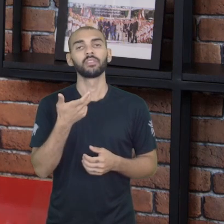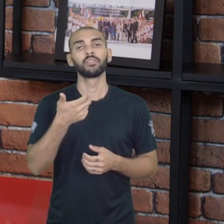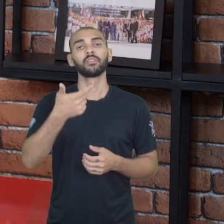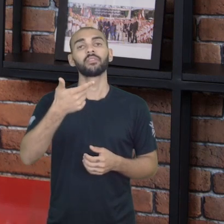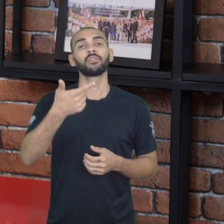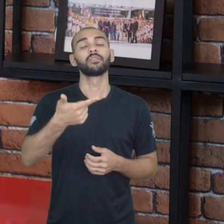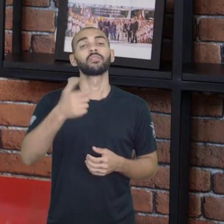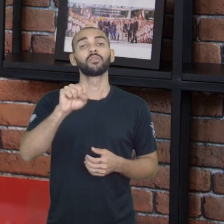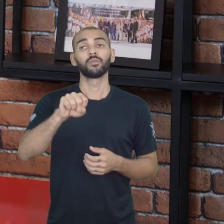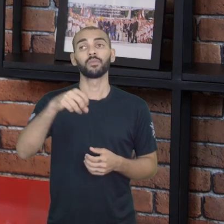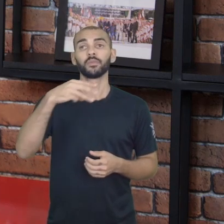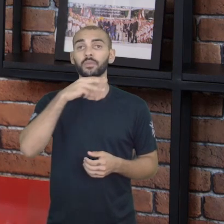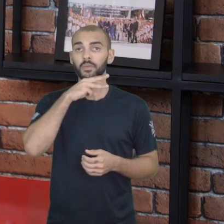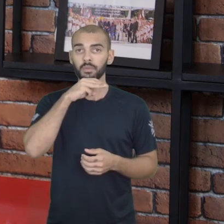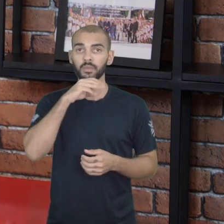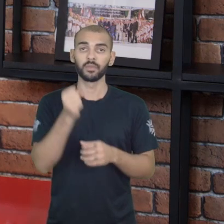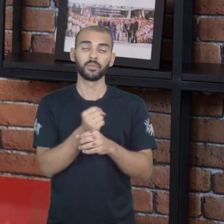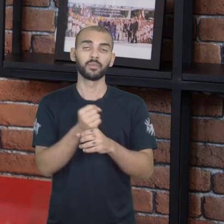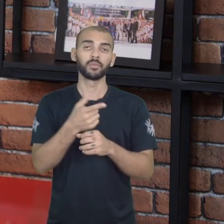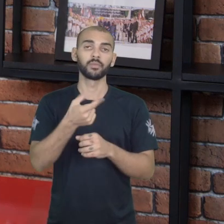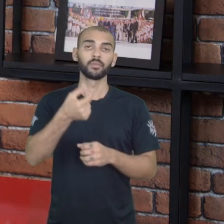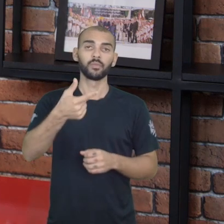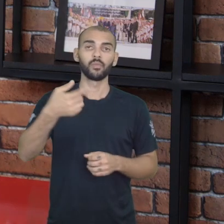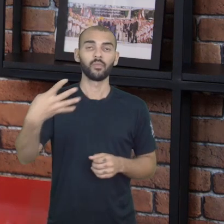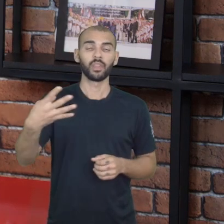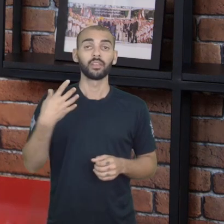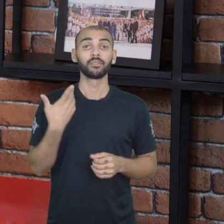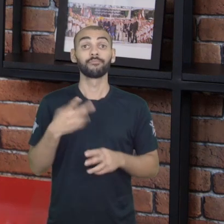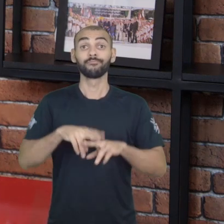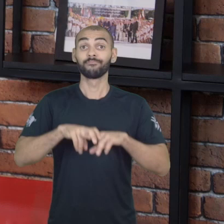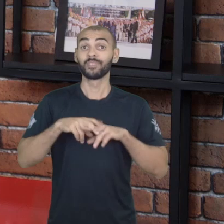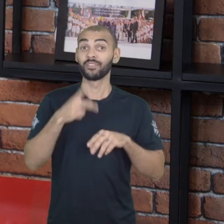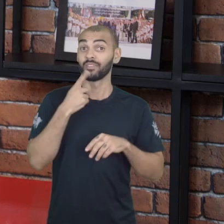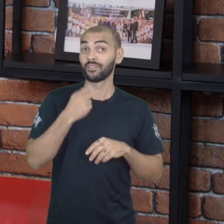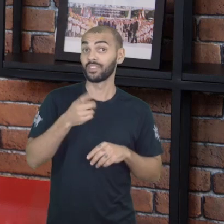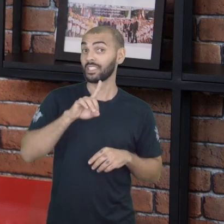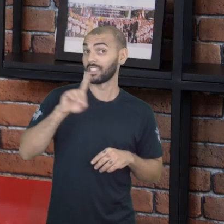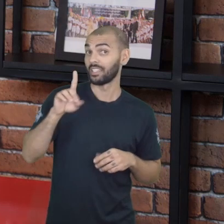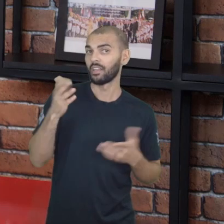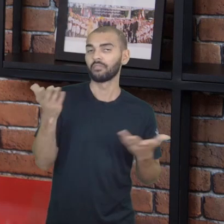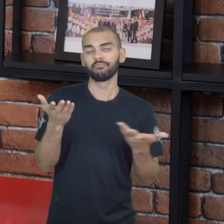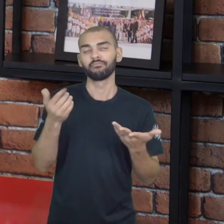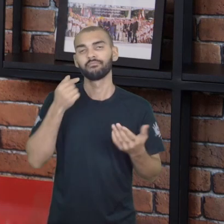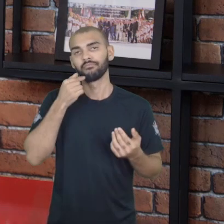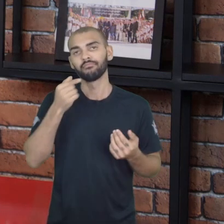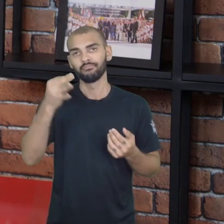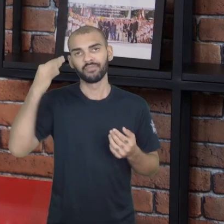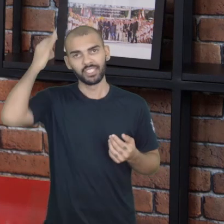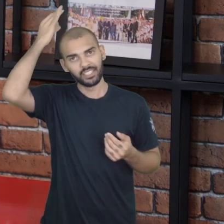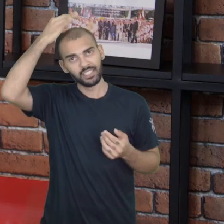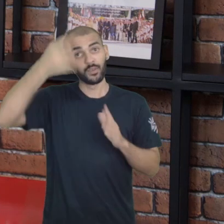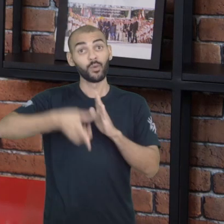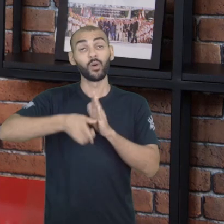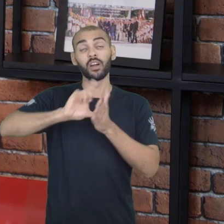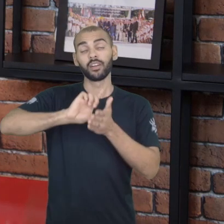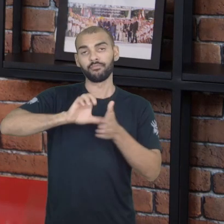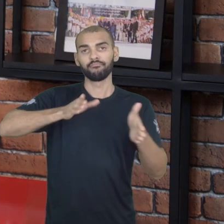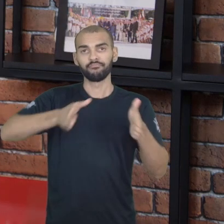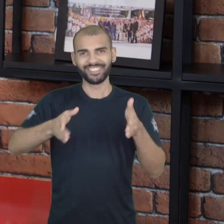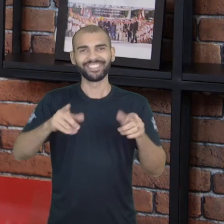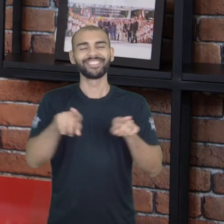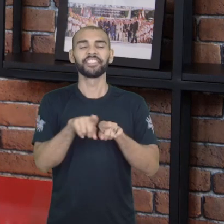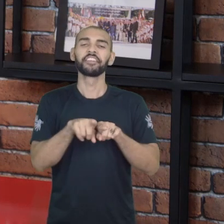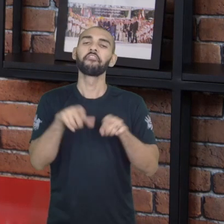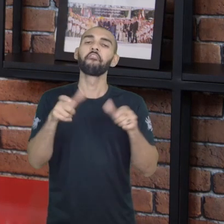Quinta-feira, 28 de março de 2024. Por conta do feriado da Semana Santa, adiantamos o programa. E essa produção